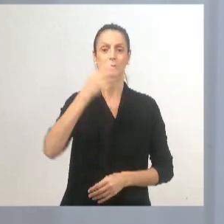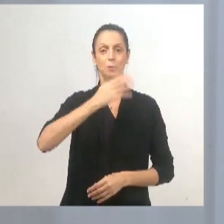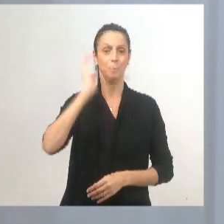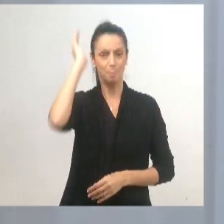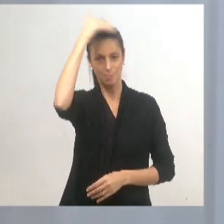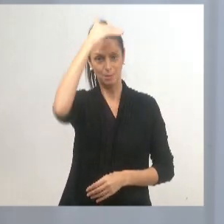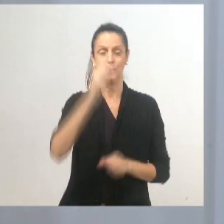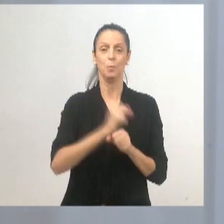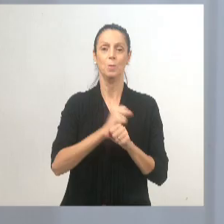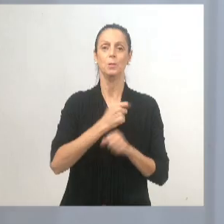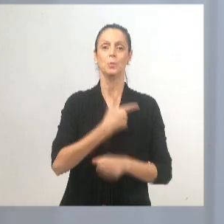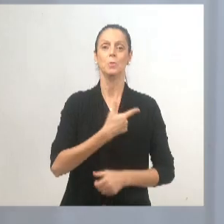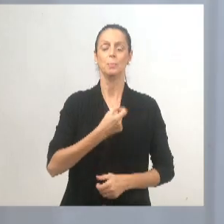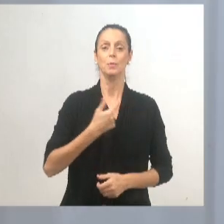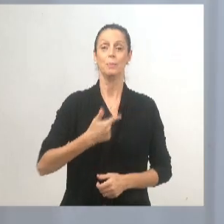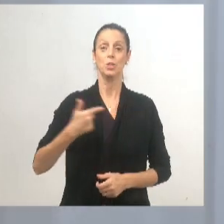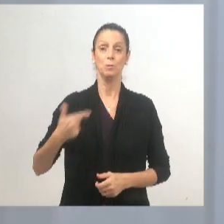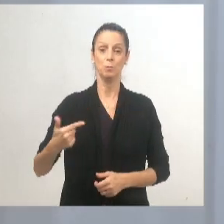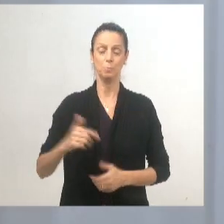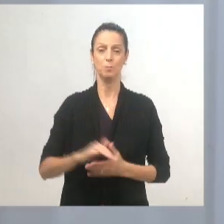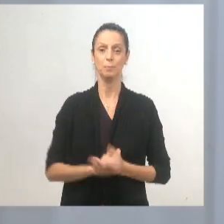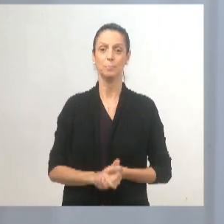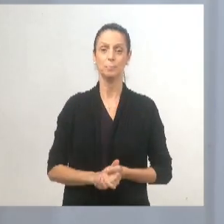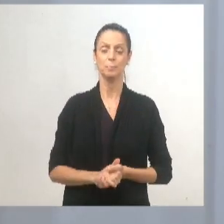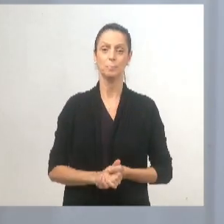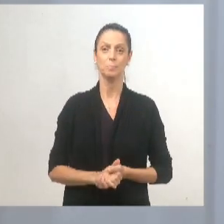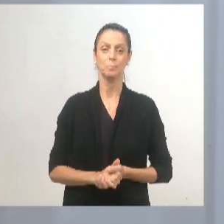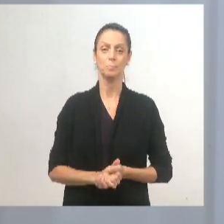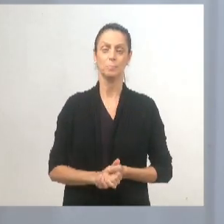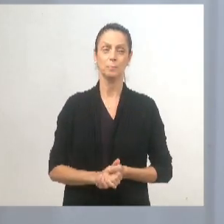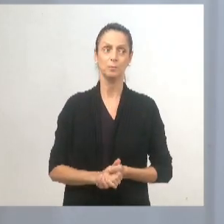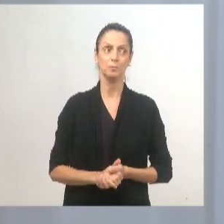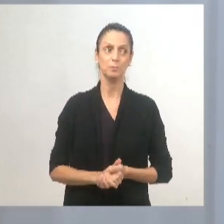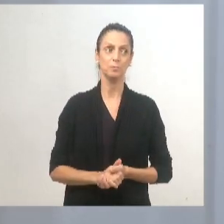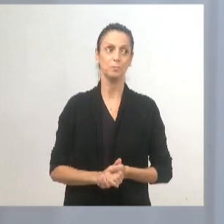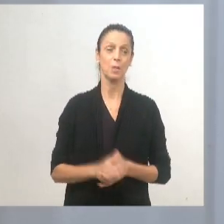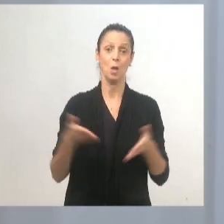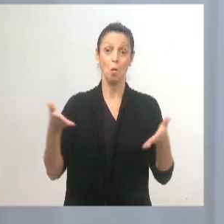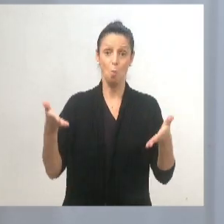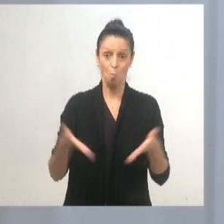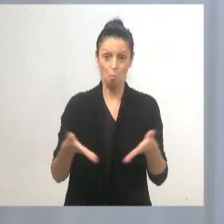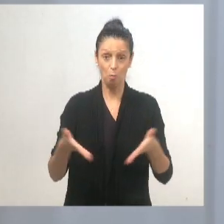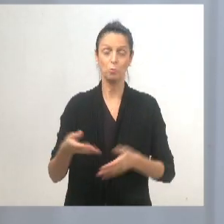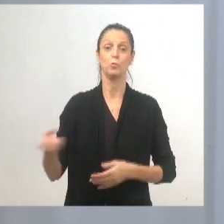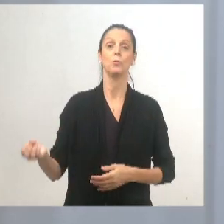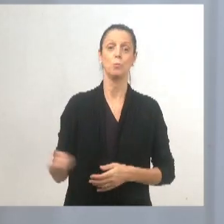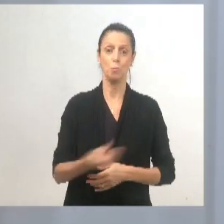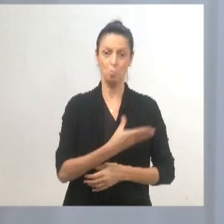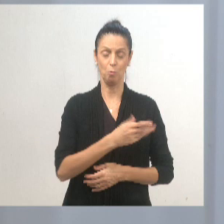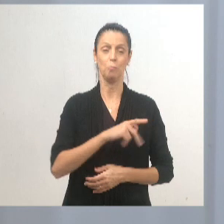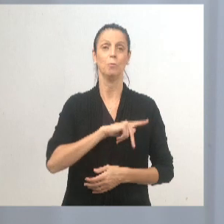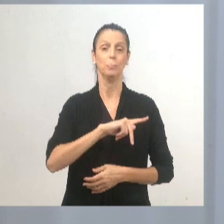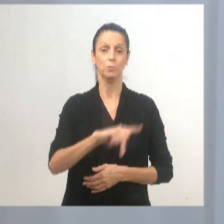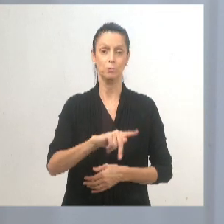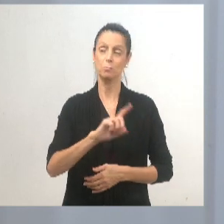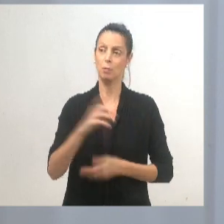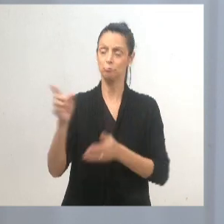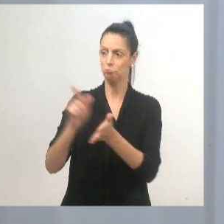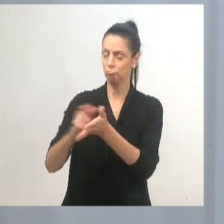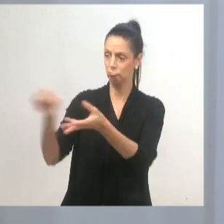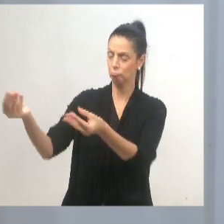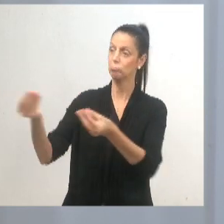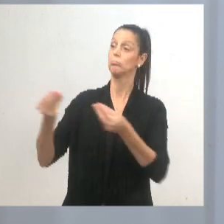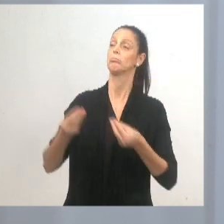de 2022. A atual administração apenas o recebeu,